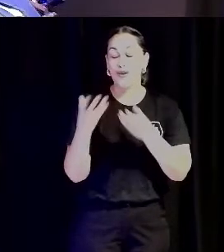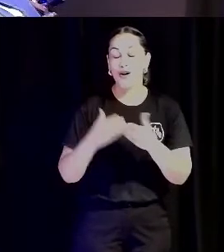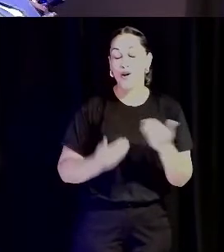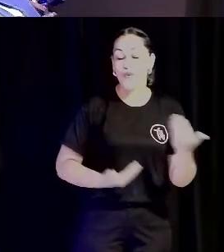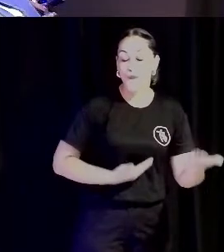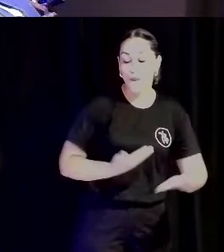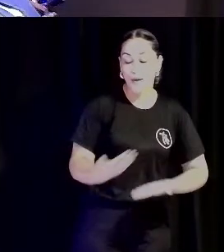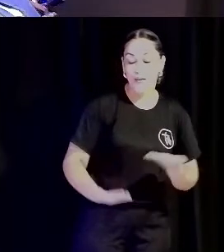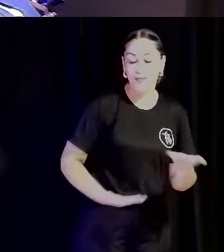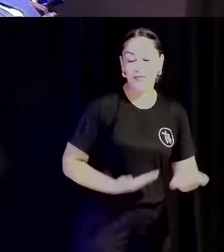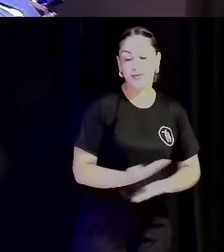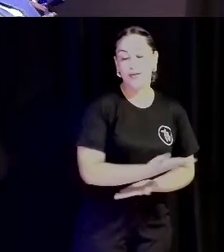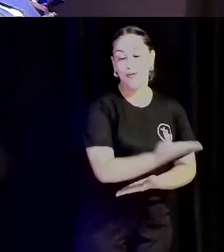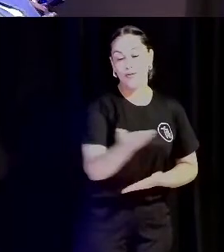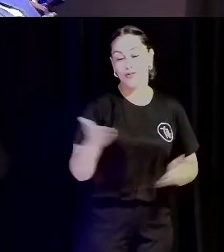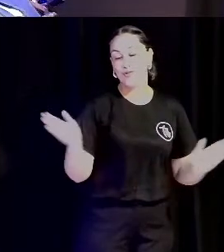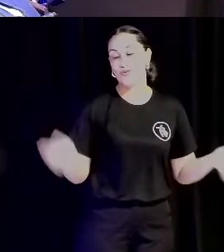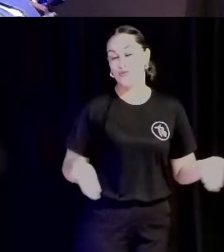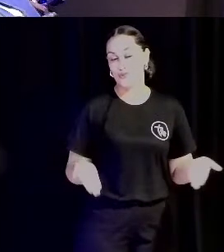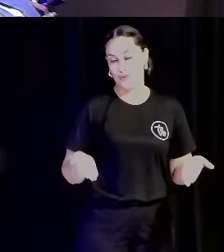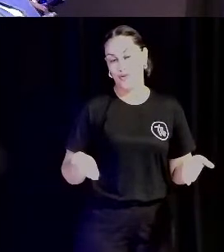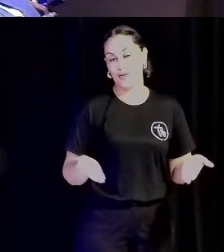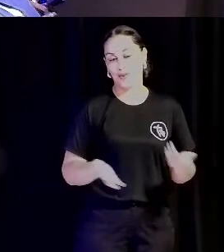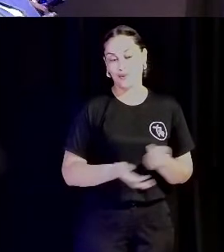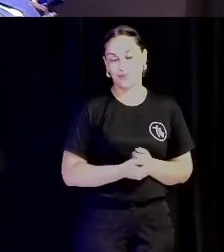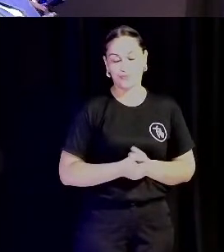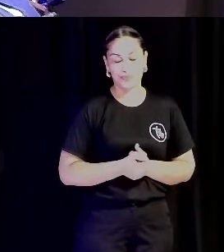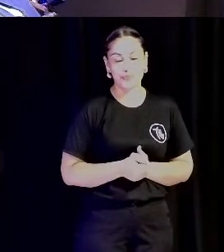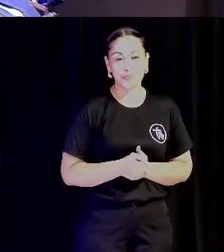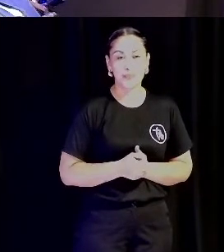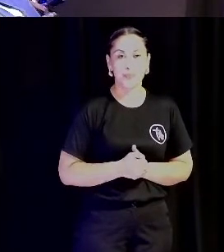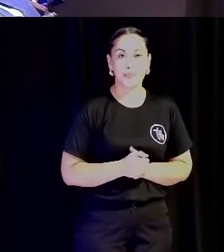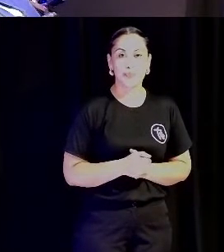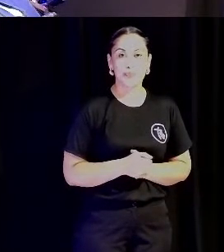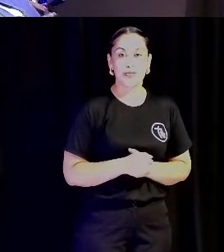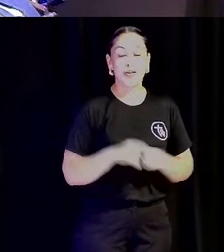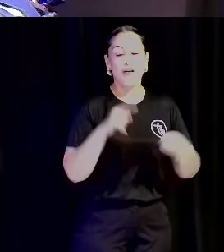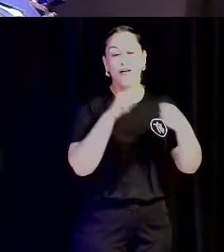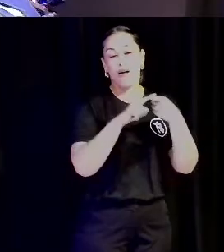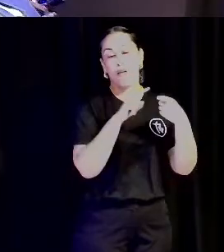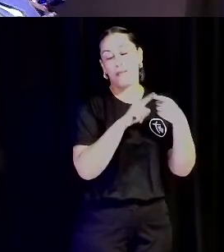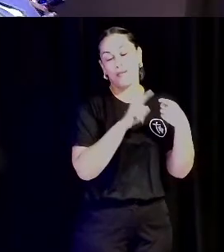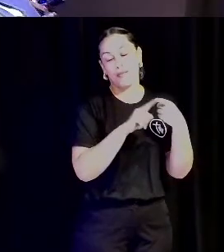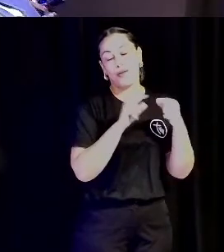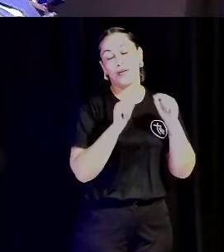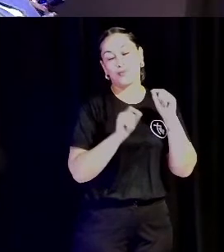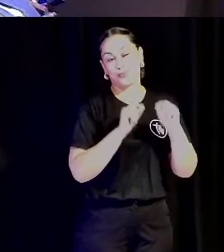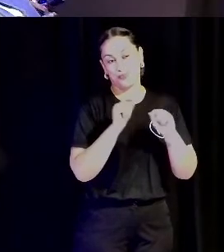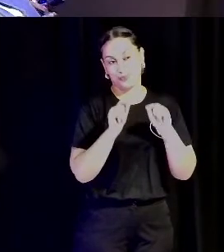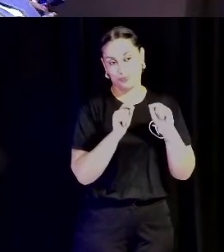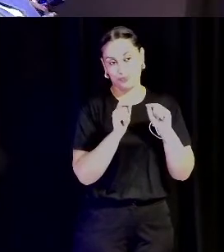vocês nessa noite algumas delas. A primeira,